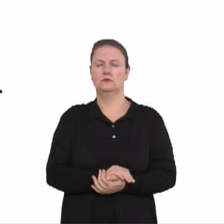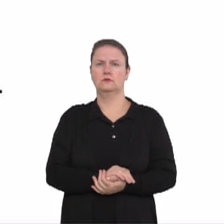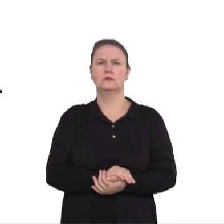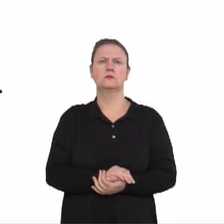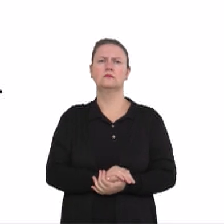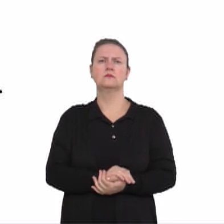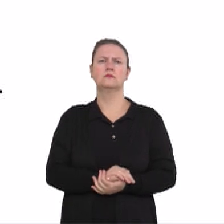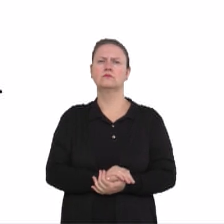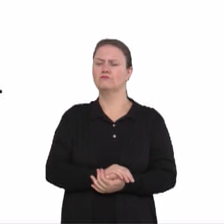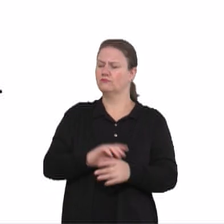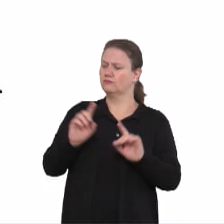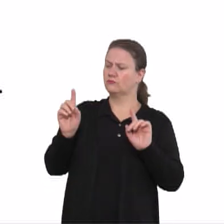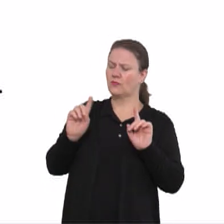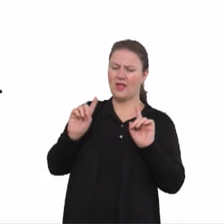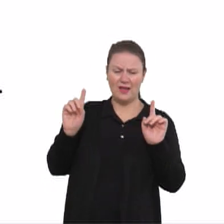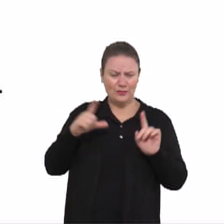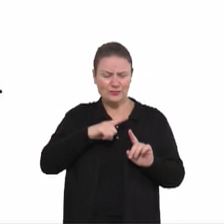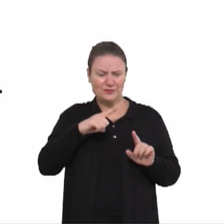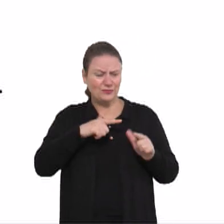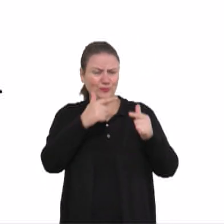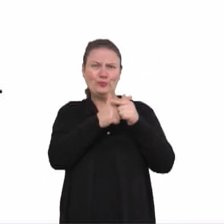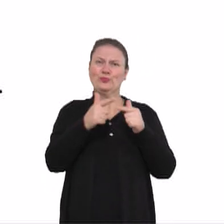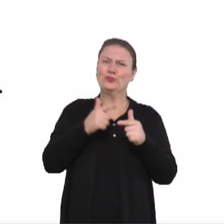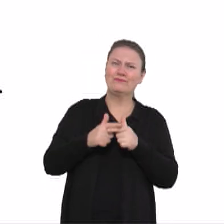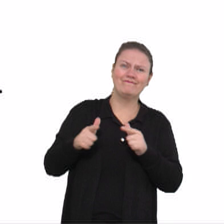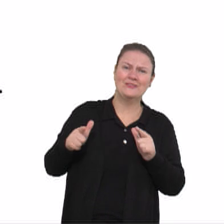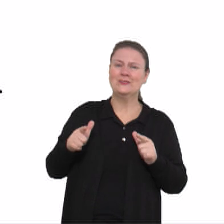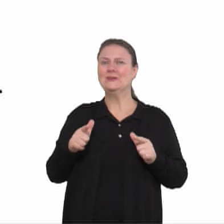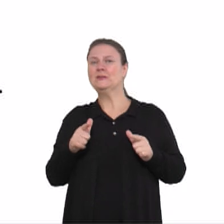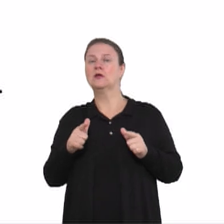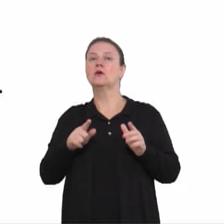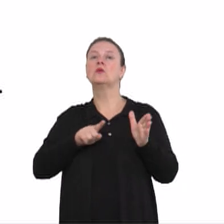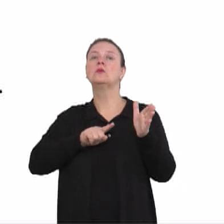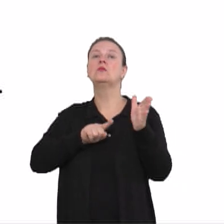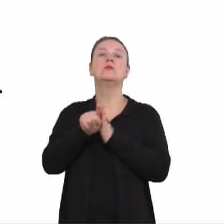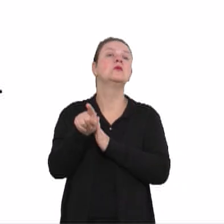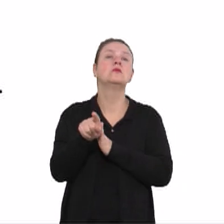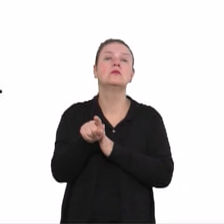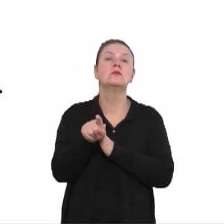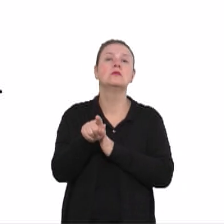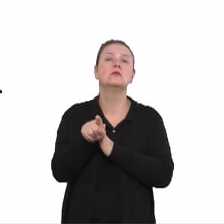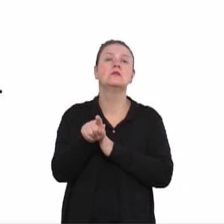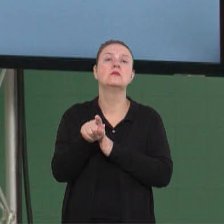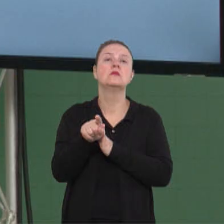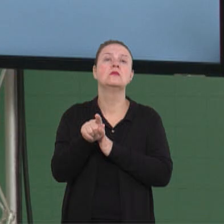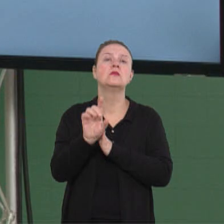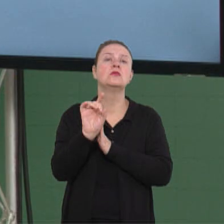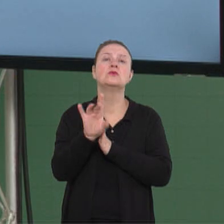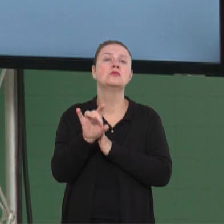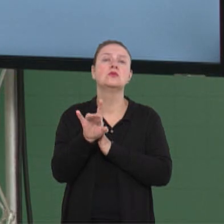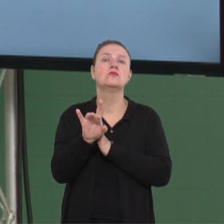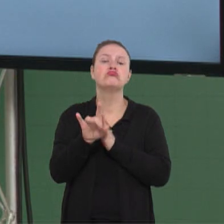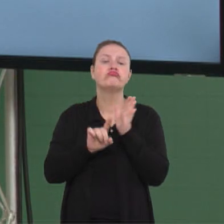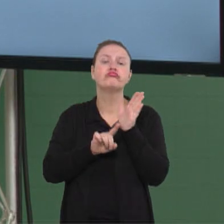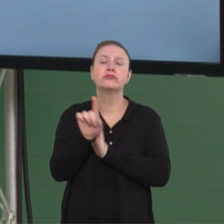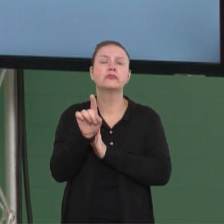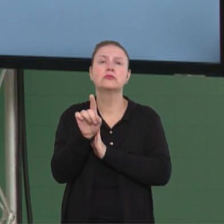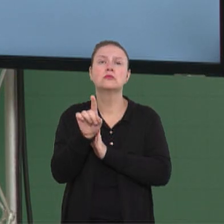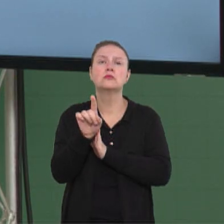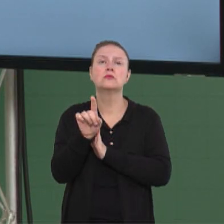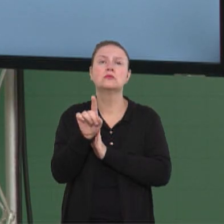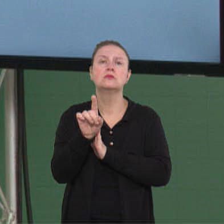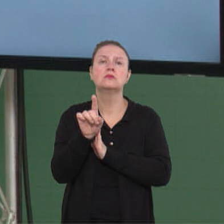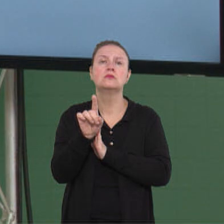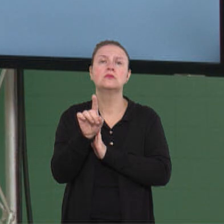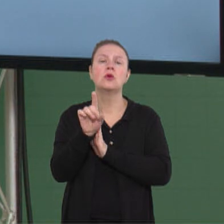problem ou não eu tenho um grande problema é uma pergunta não tem nem o que questionar se a pergunta é